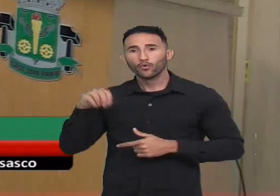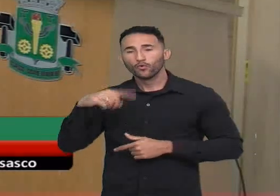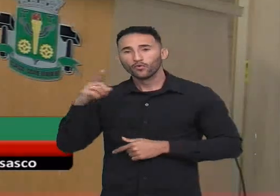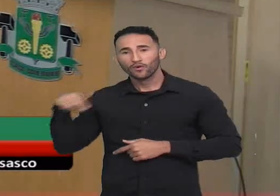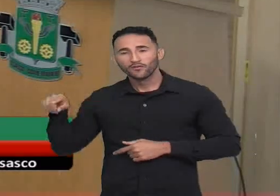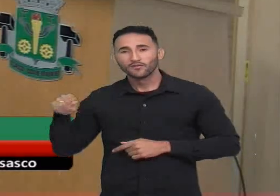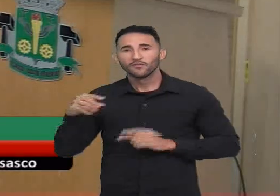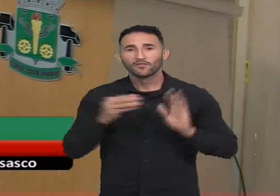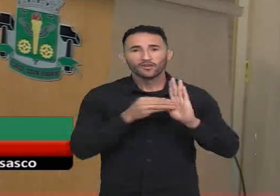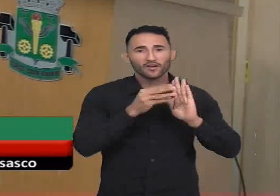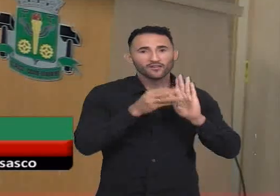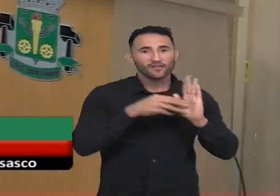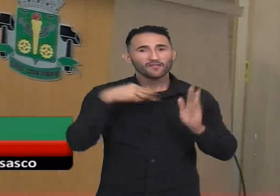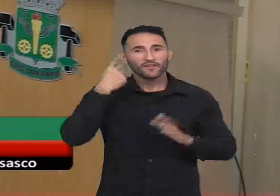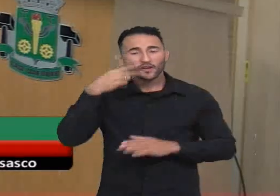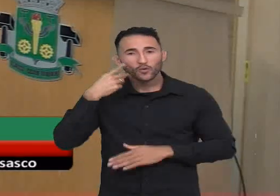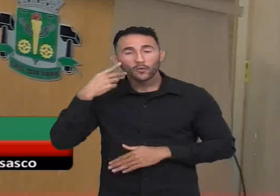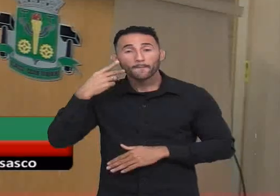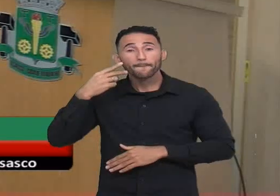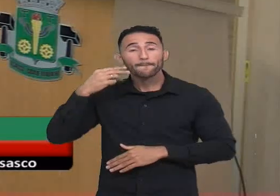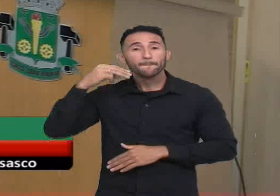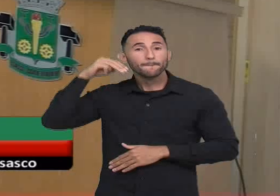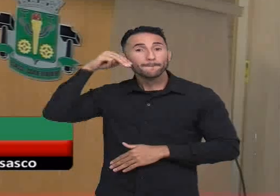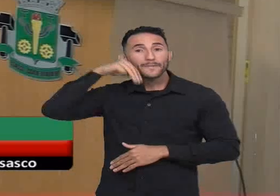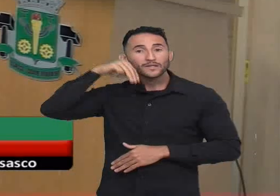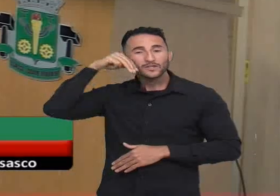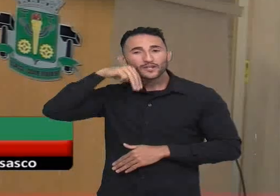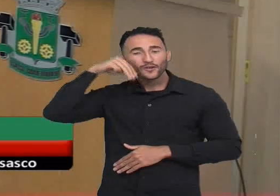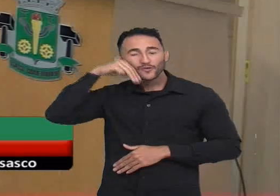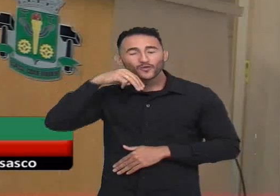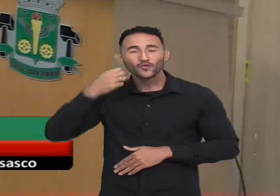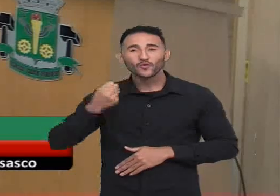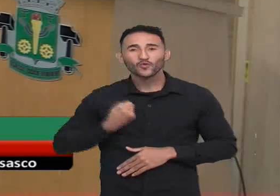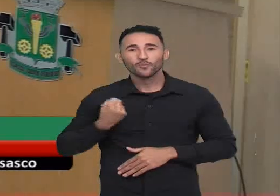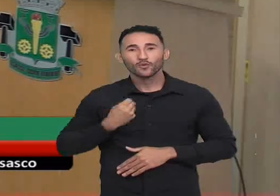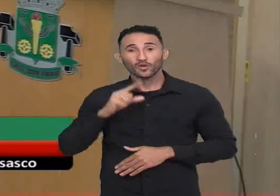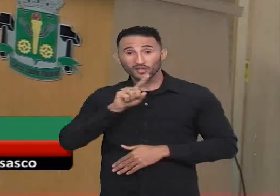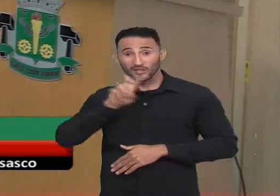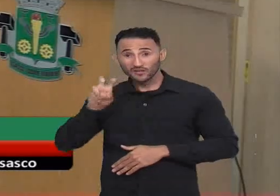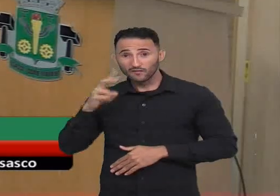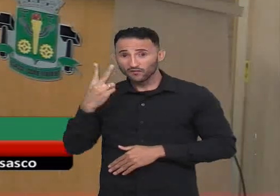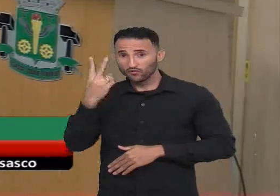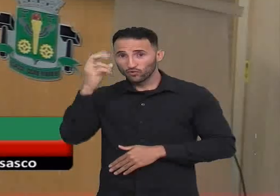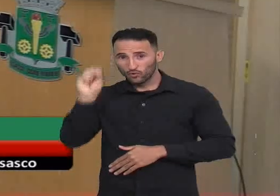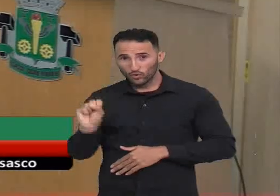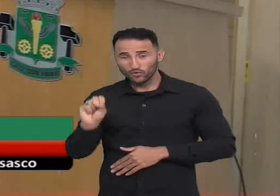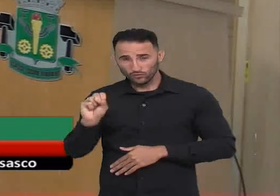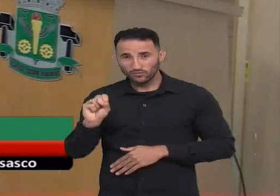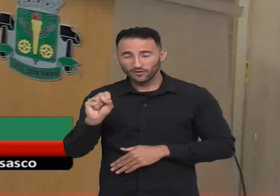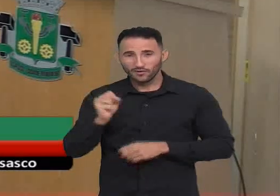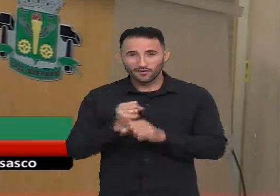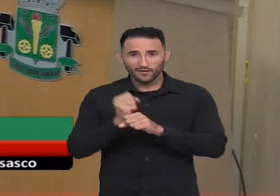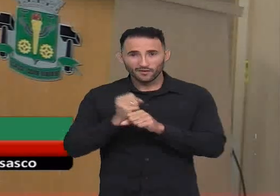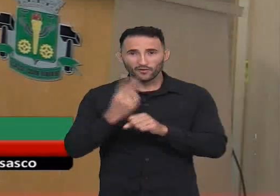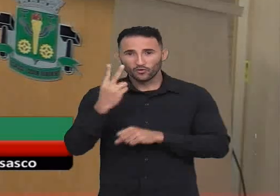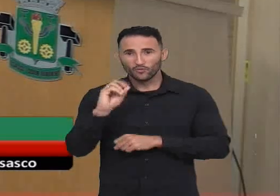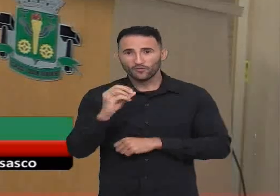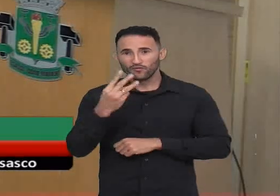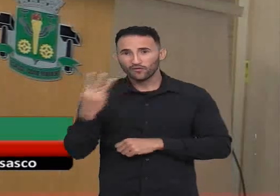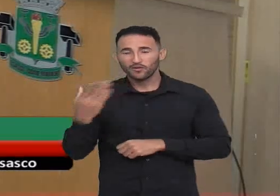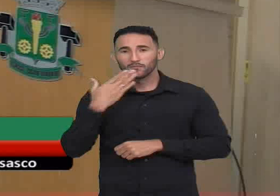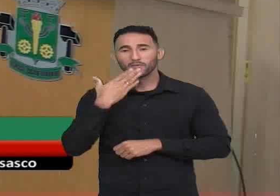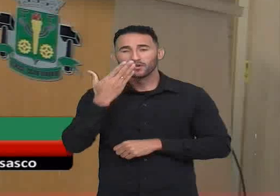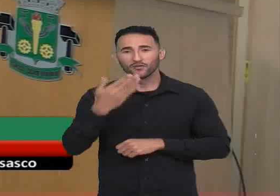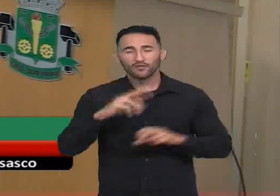do nobre vereador Michel Figueiredo. Indicação de número 1528 de 2023. Indica-se à